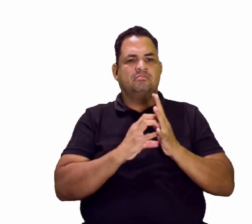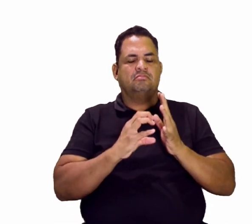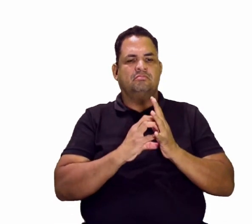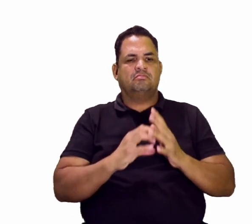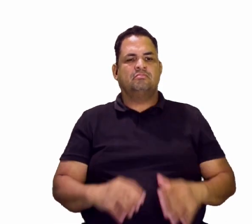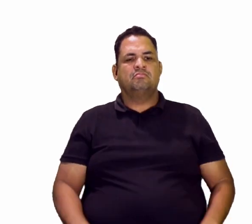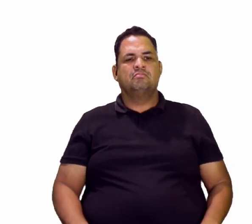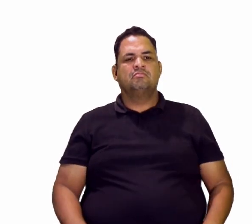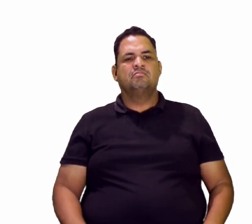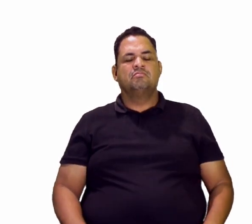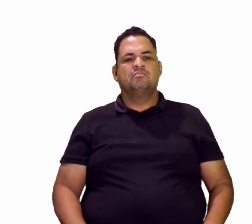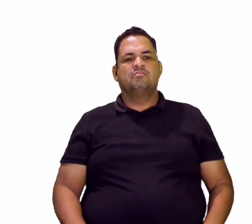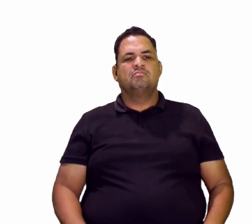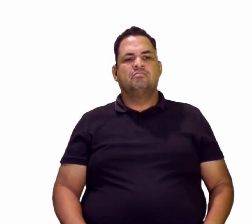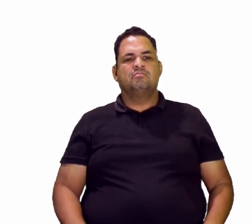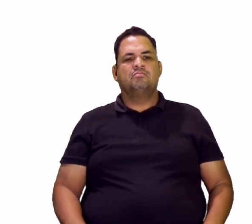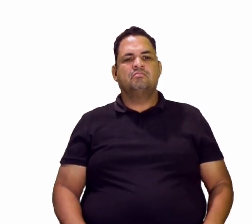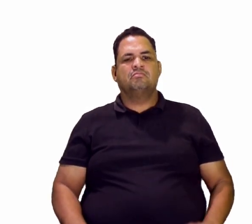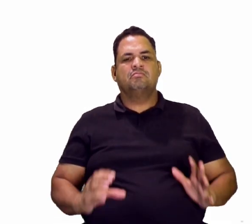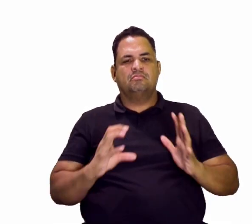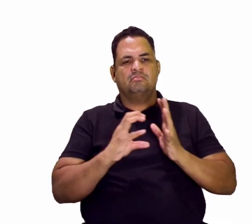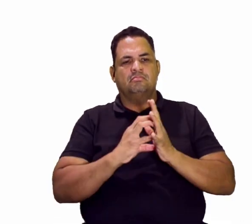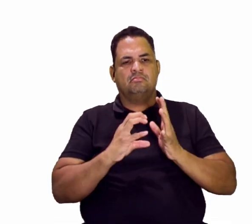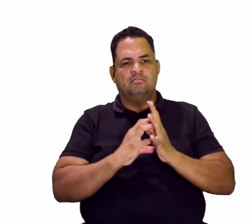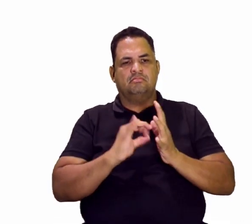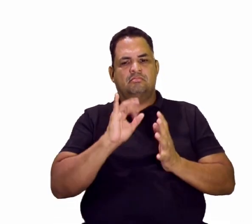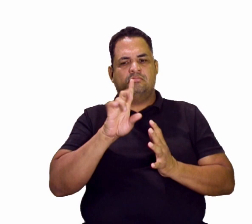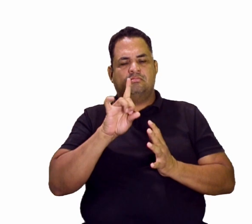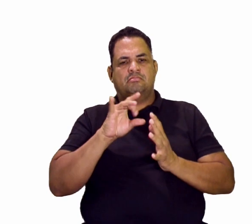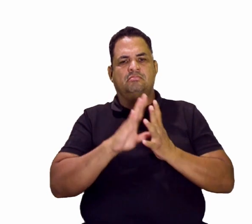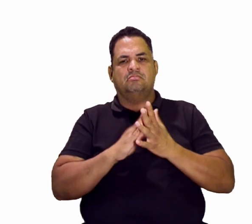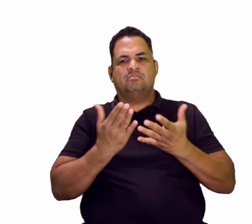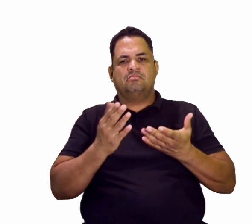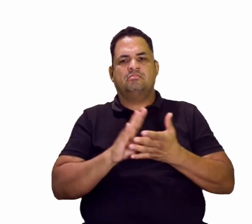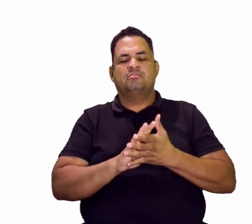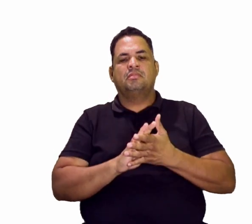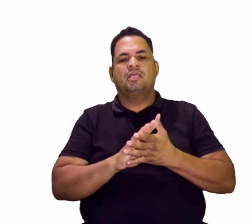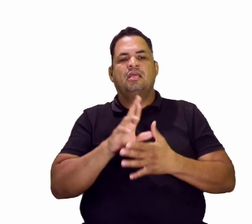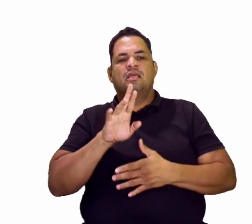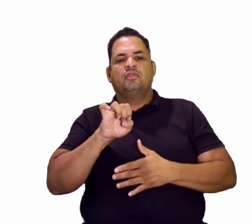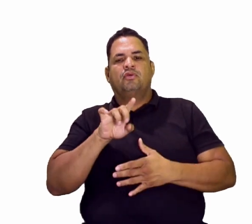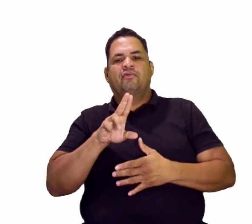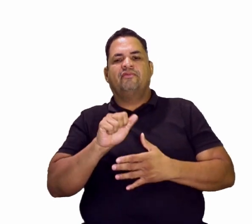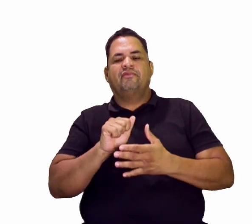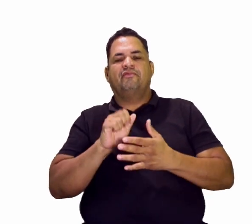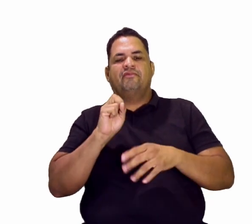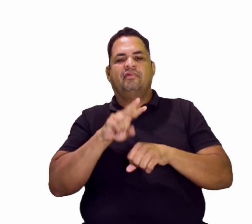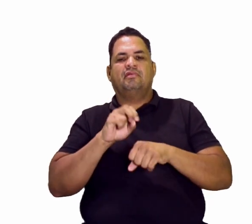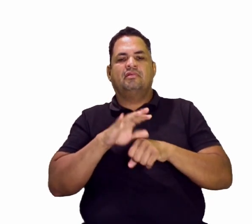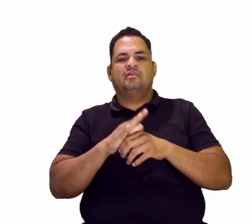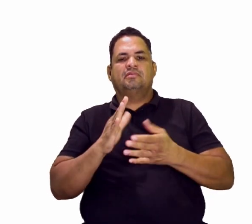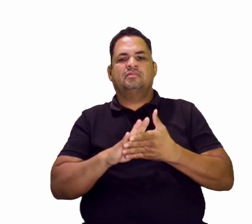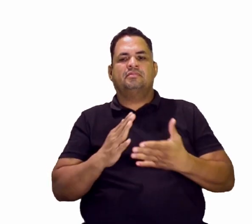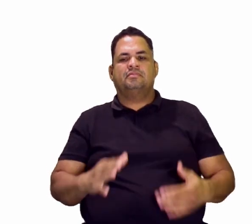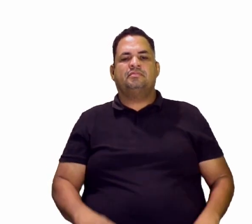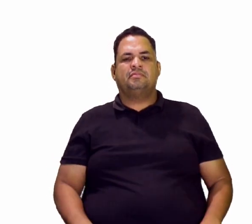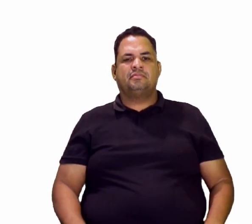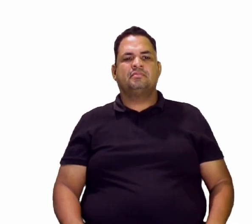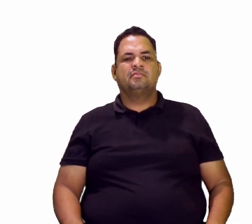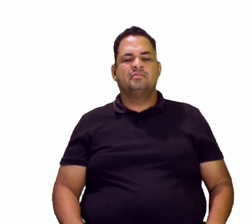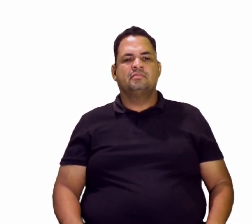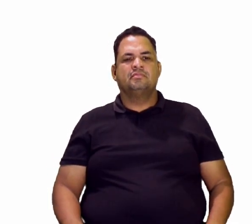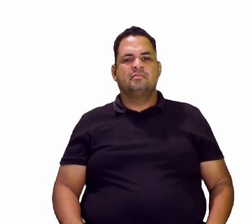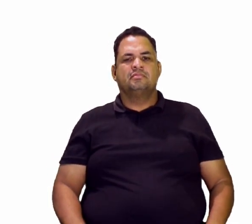a síndrome da imunodeficiência adquirida, a AIDS, que é causada pelo retrovírus, e esse vírus HIV,